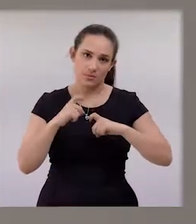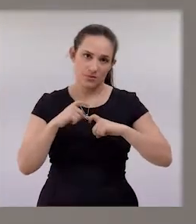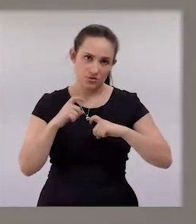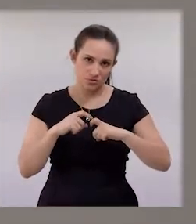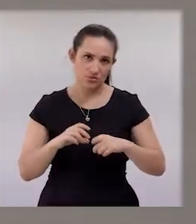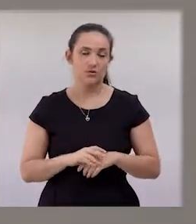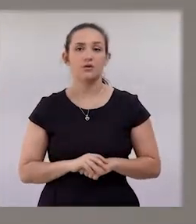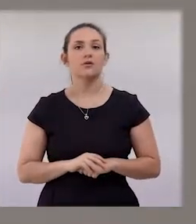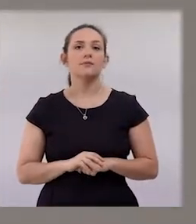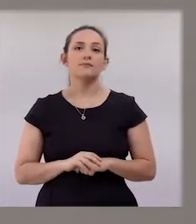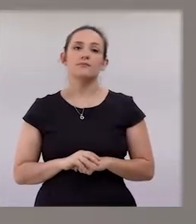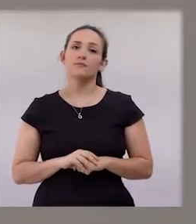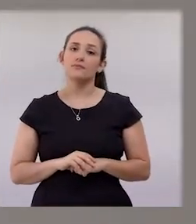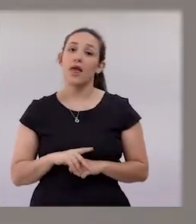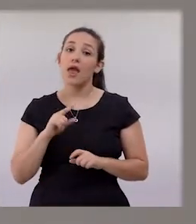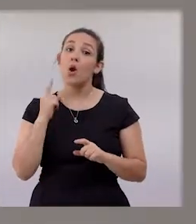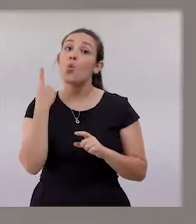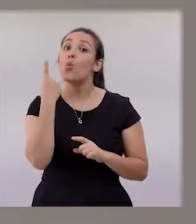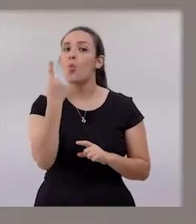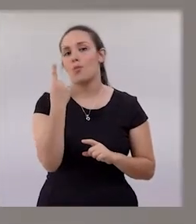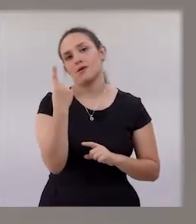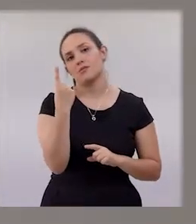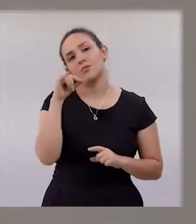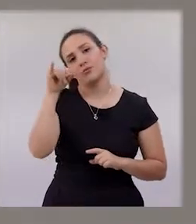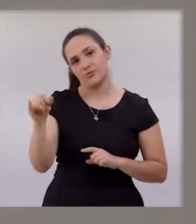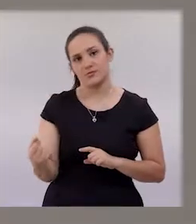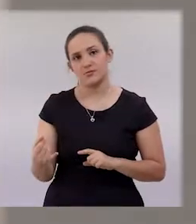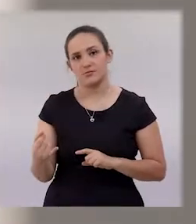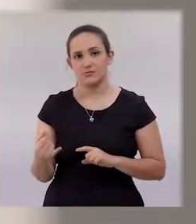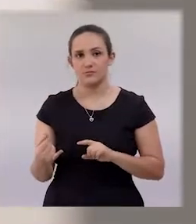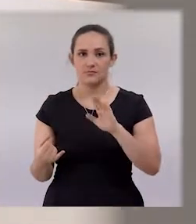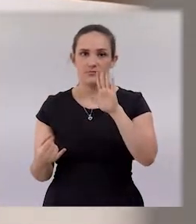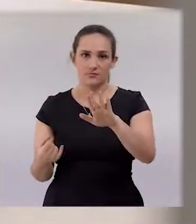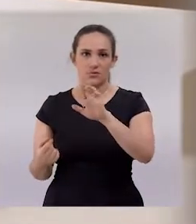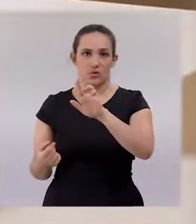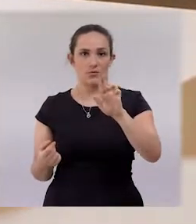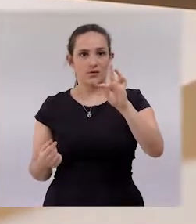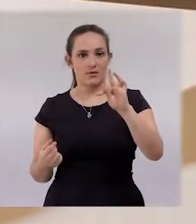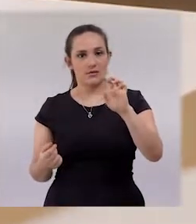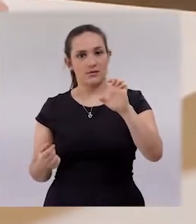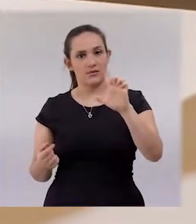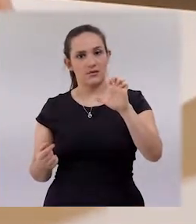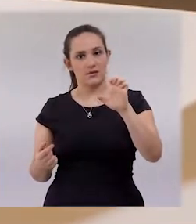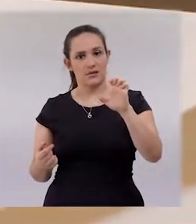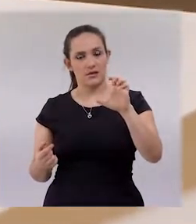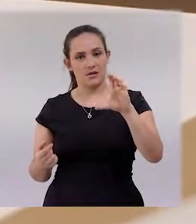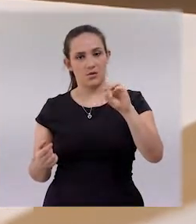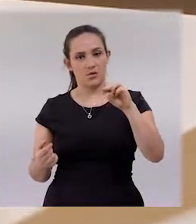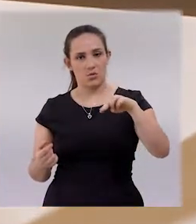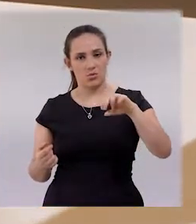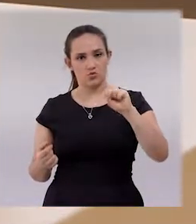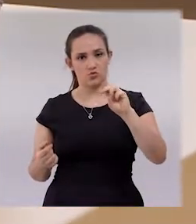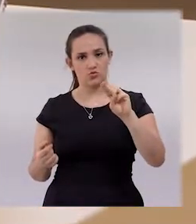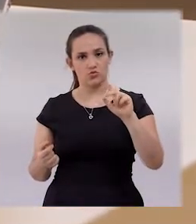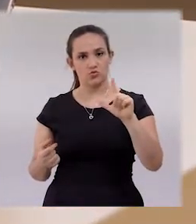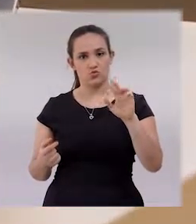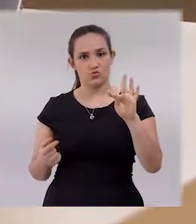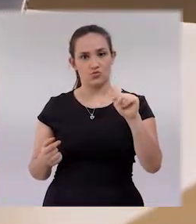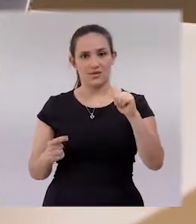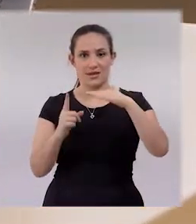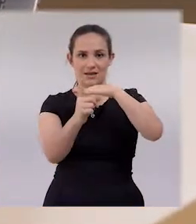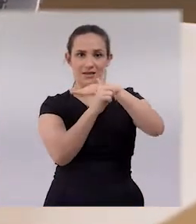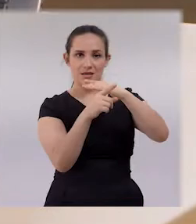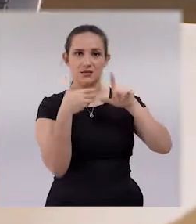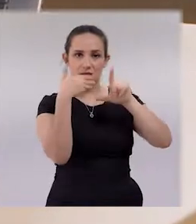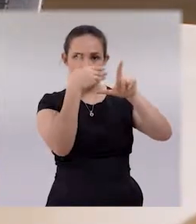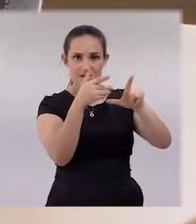da telemedicina. Então, a gente tem escutado muito falar em teleconsulta e acaba que uma